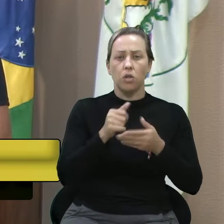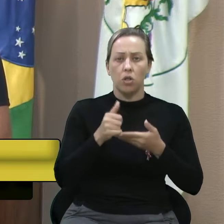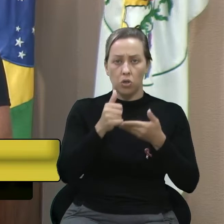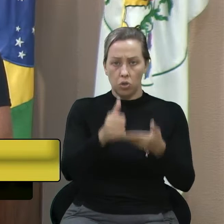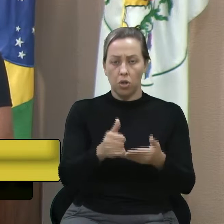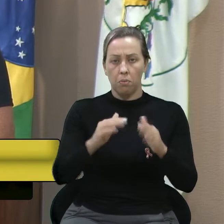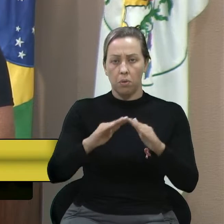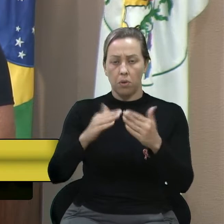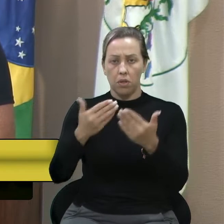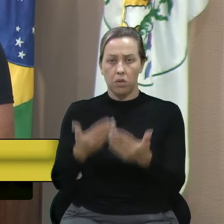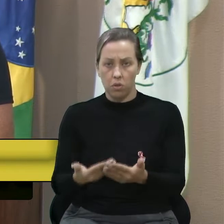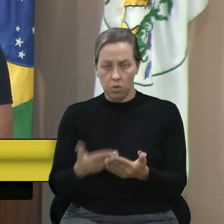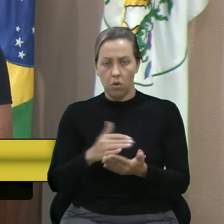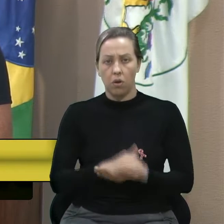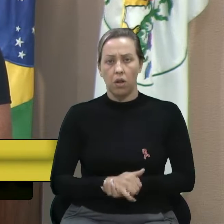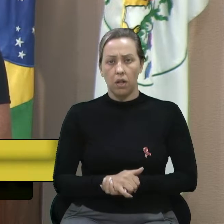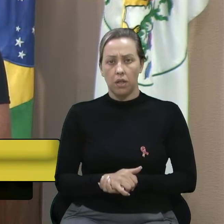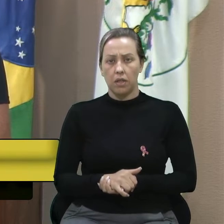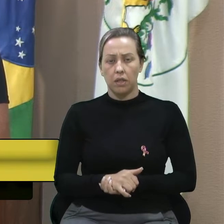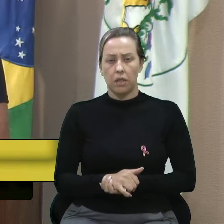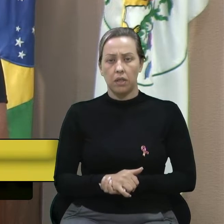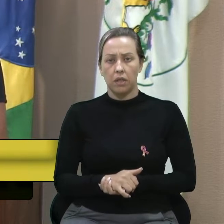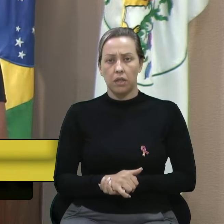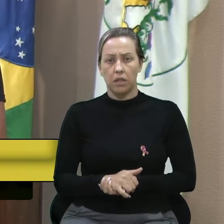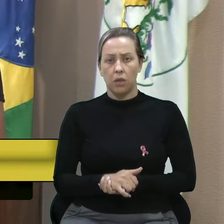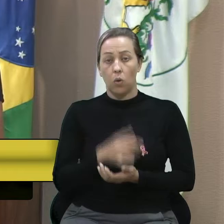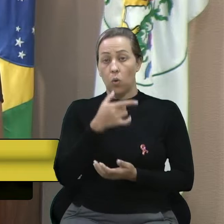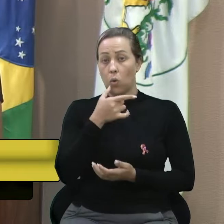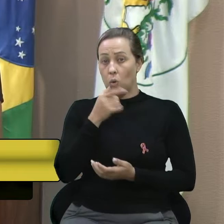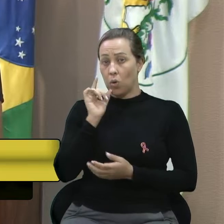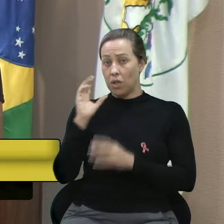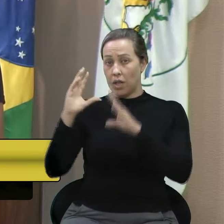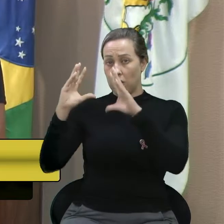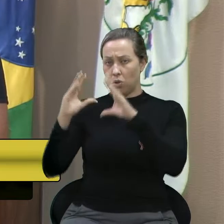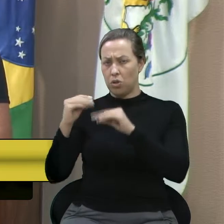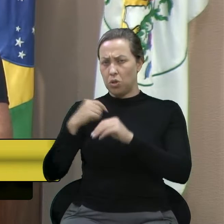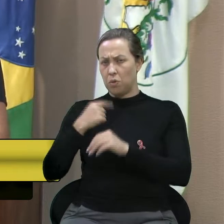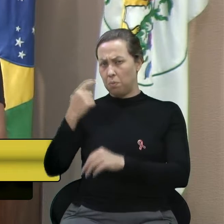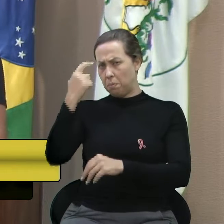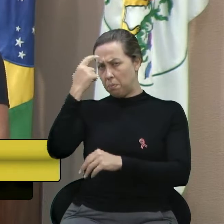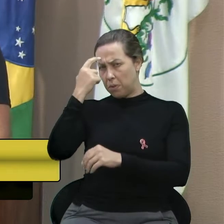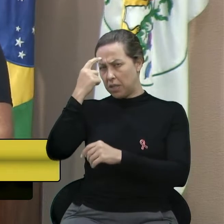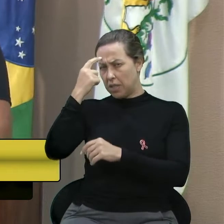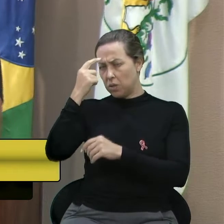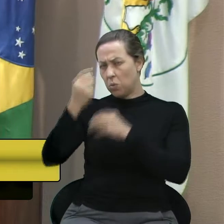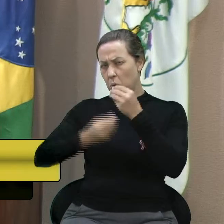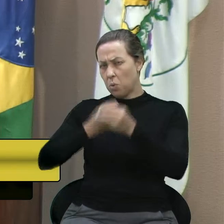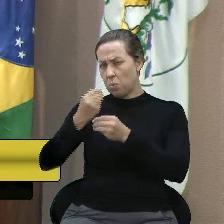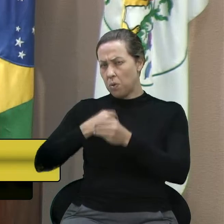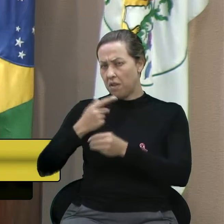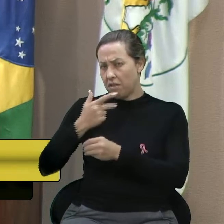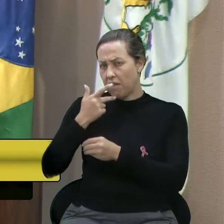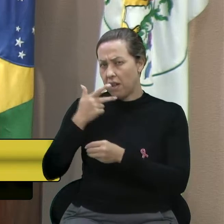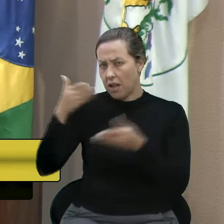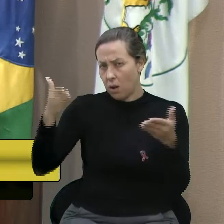à escola. Eu, ontem à noite, quando estava pensando nessa fala,